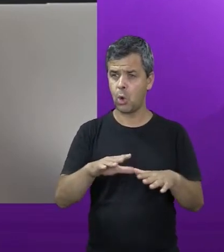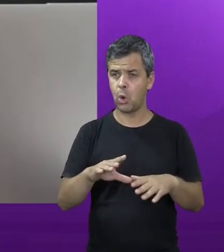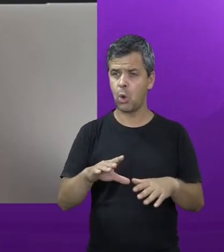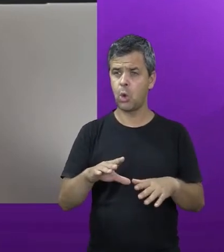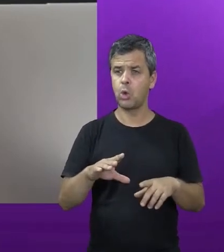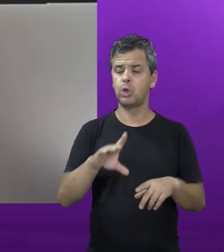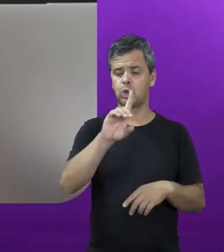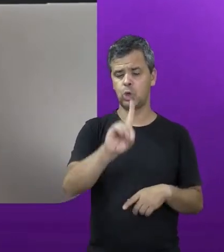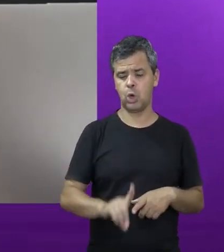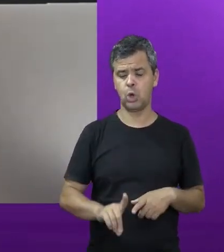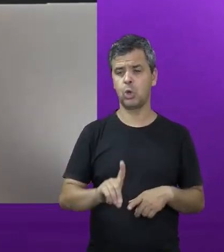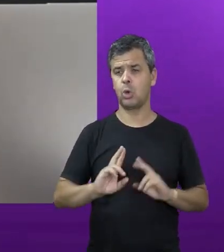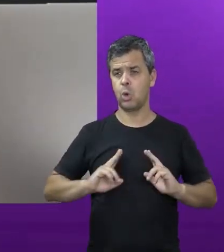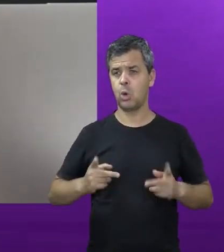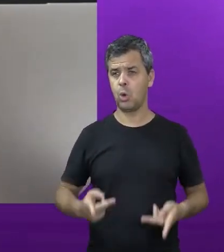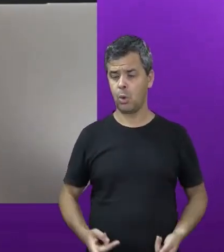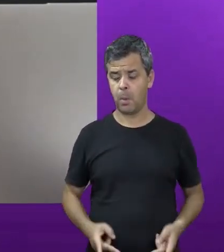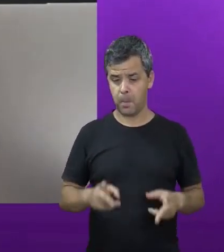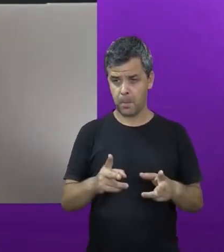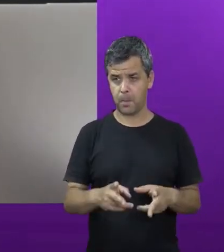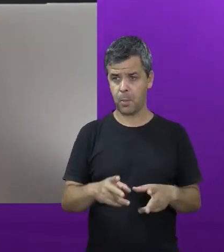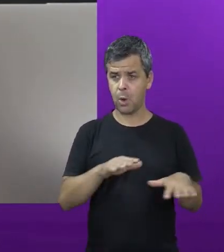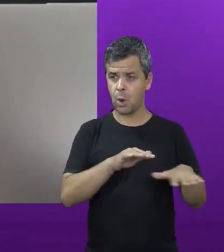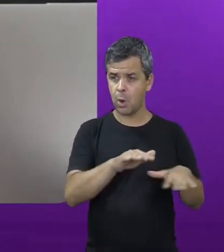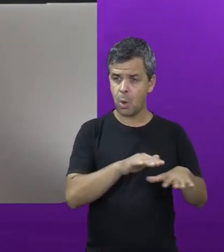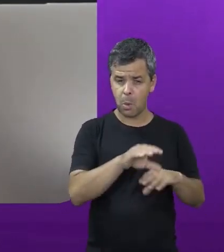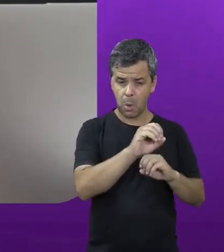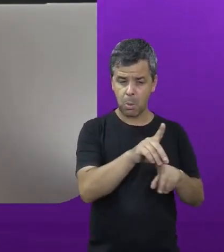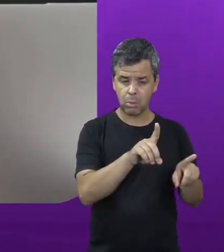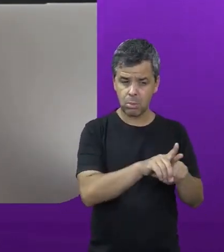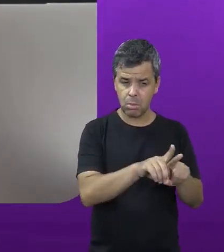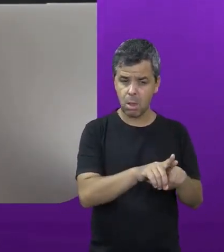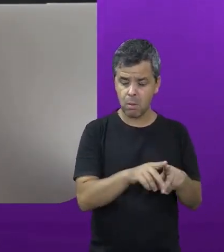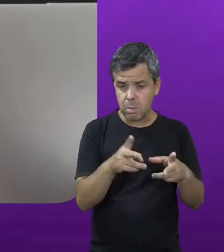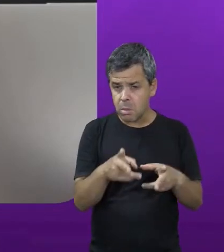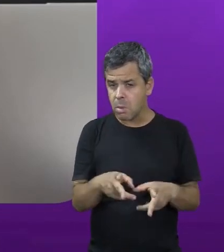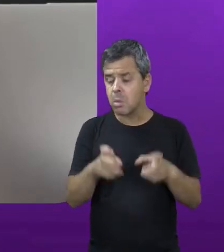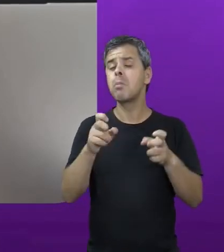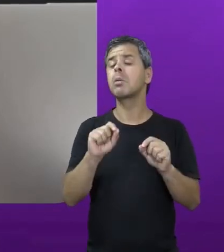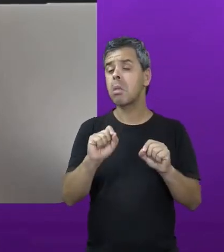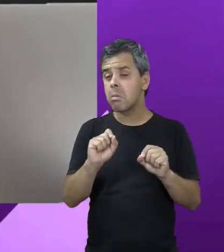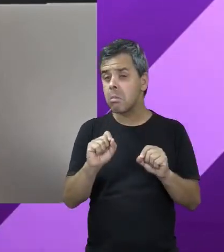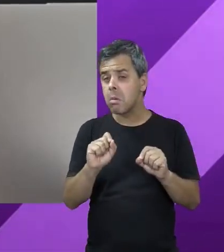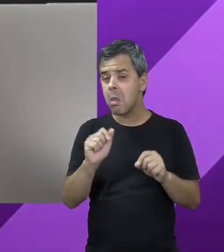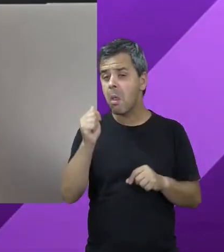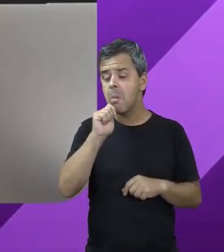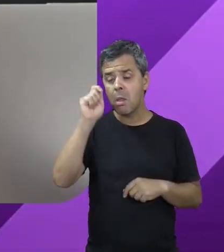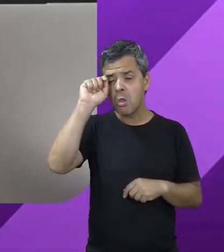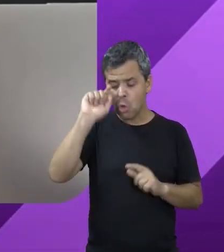direitos humanos, você vê quem? Você vê para os movimentos de educação também. Você vê mulheres negras lutando